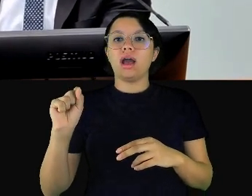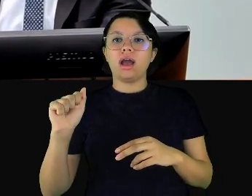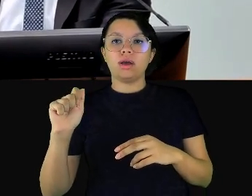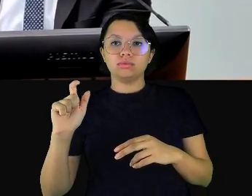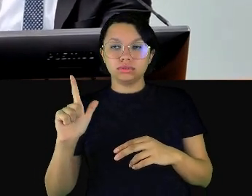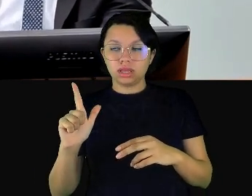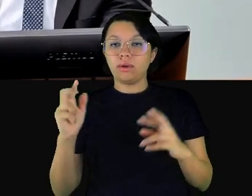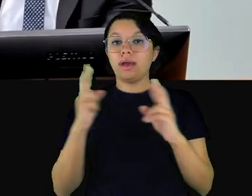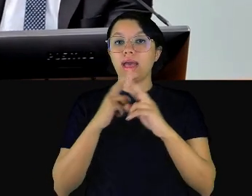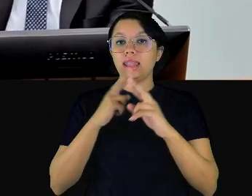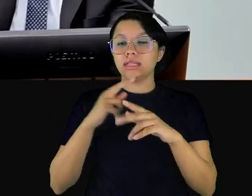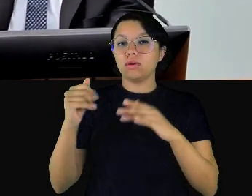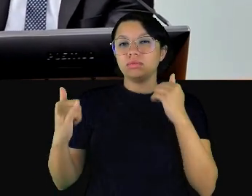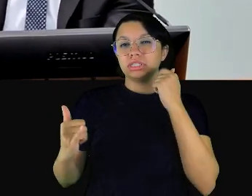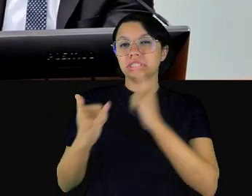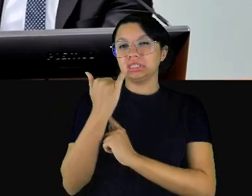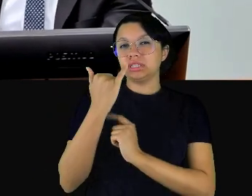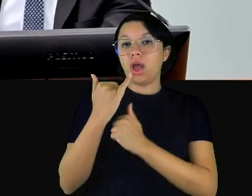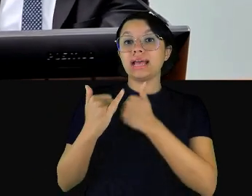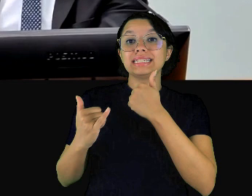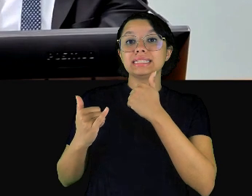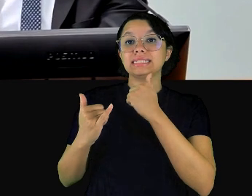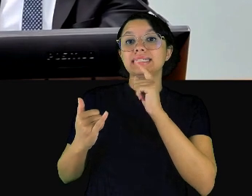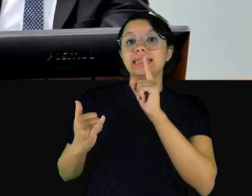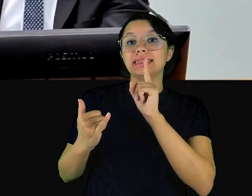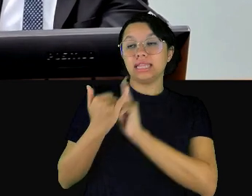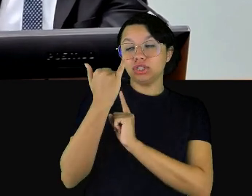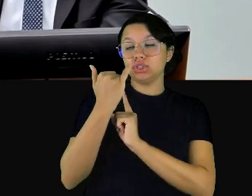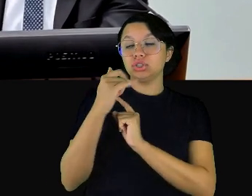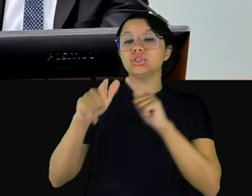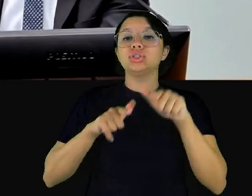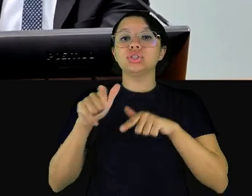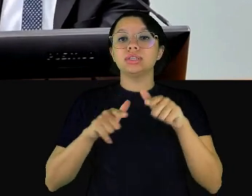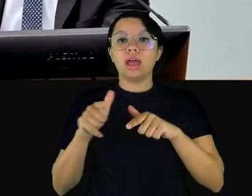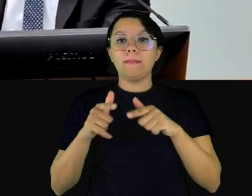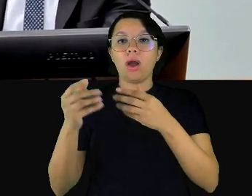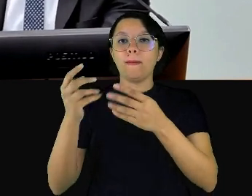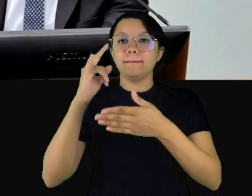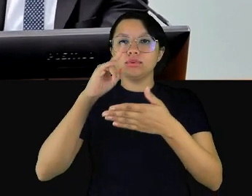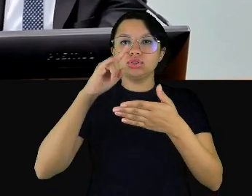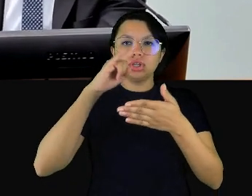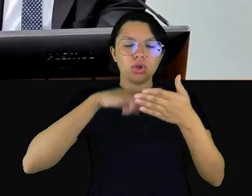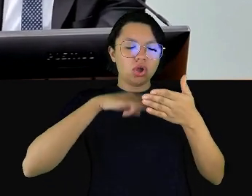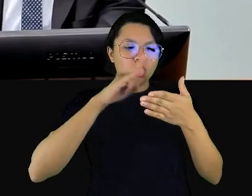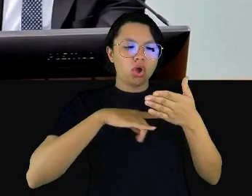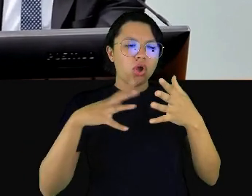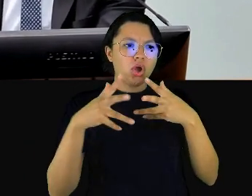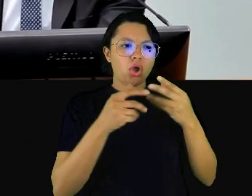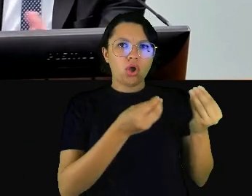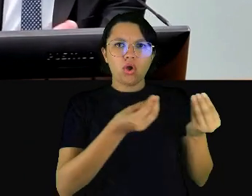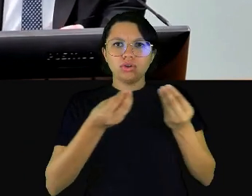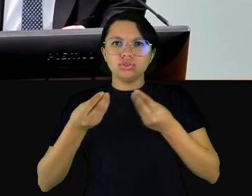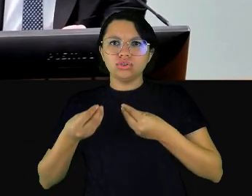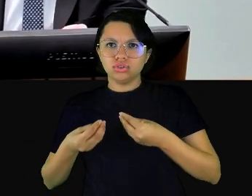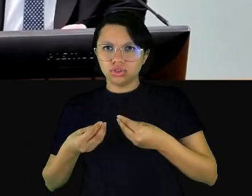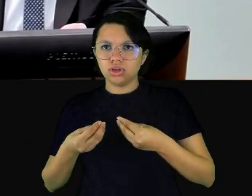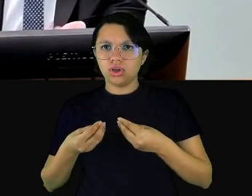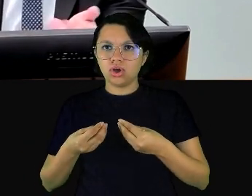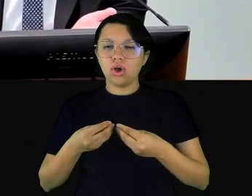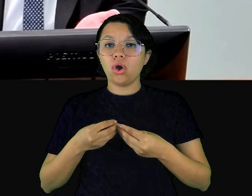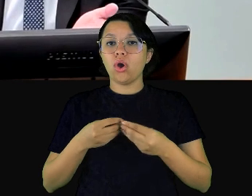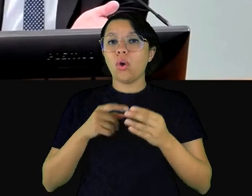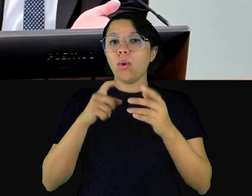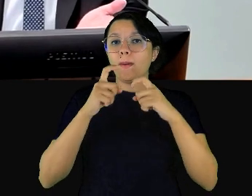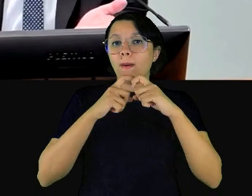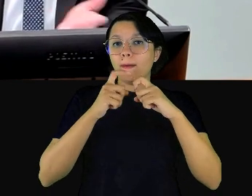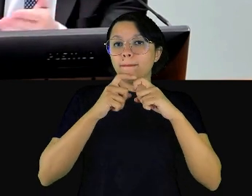de trabalho. Na hora que eu puxei o laudo, o dossiê previdenciário veio o dossiê, lá o médico perito previdenciário relatou: